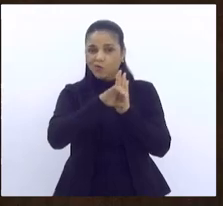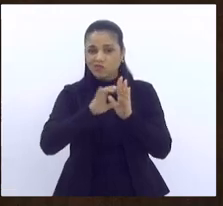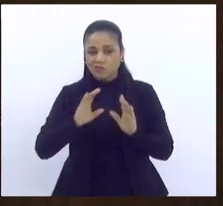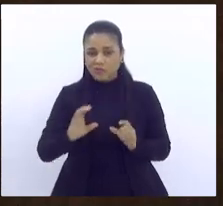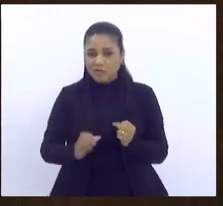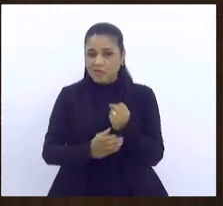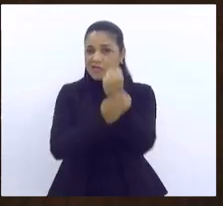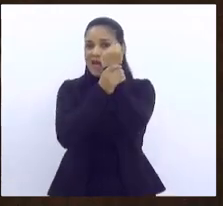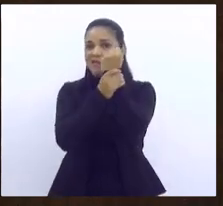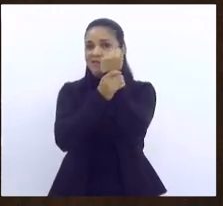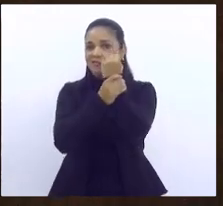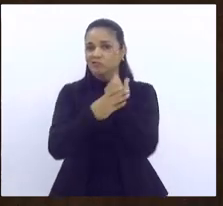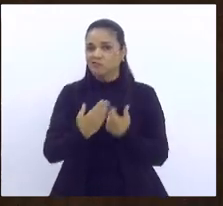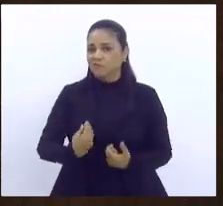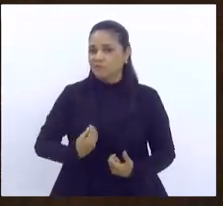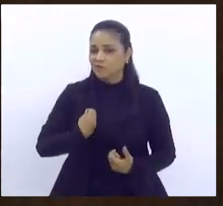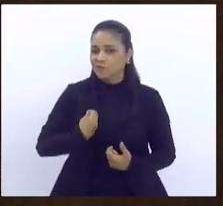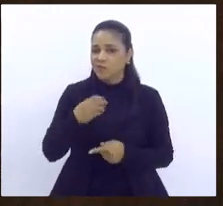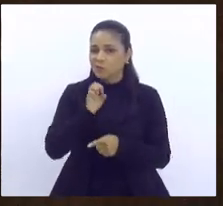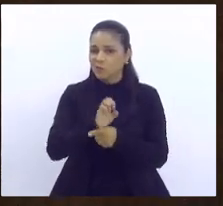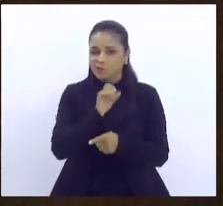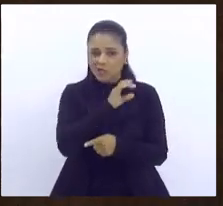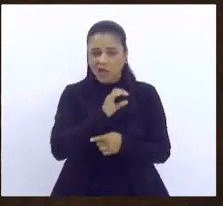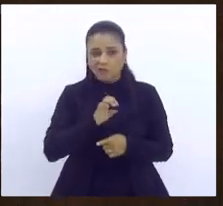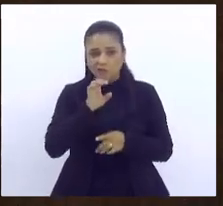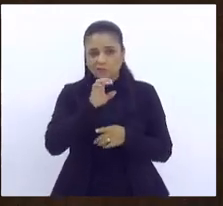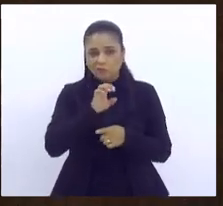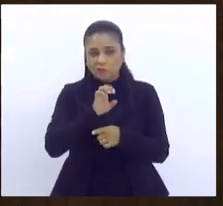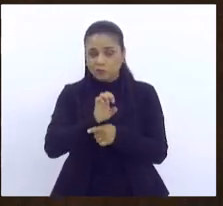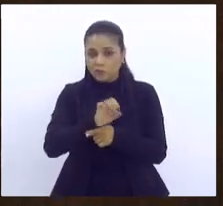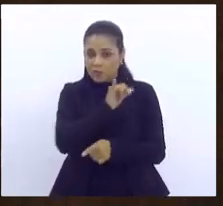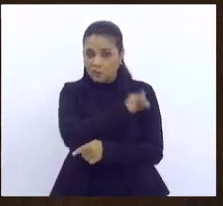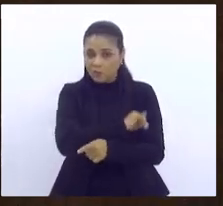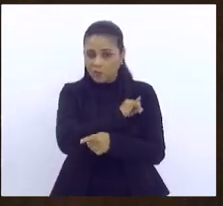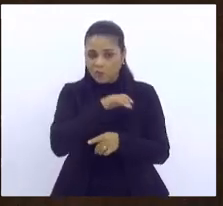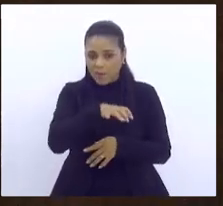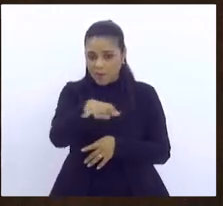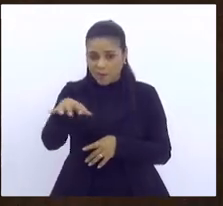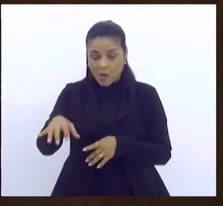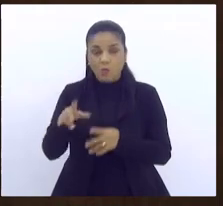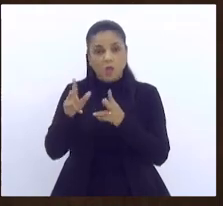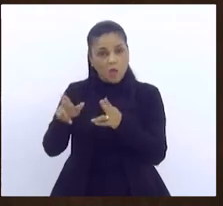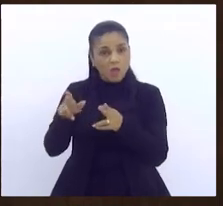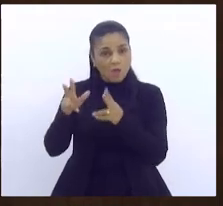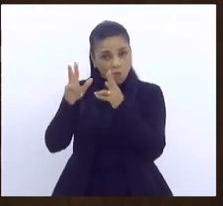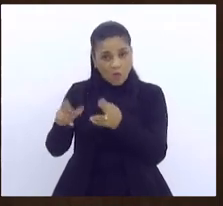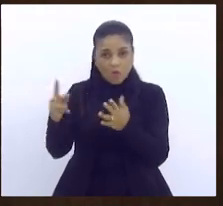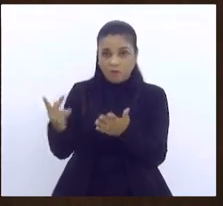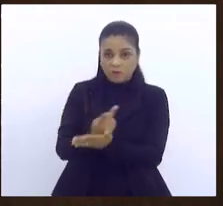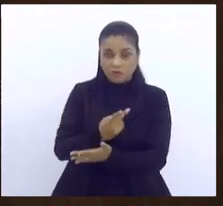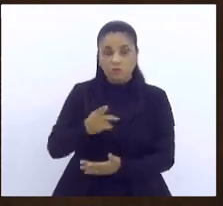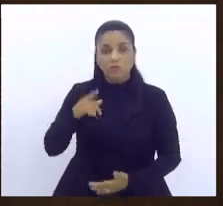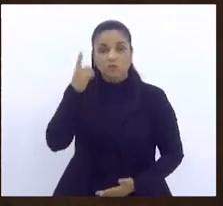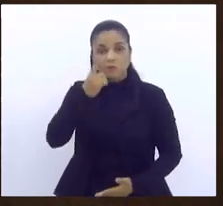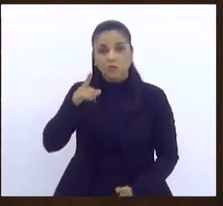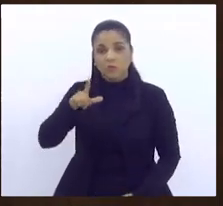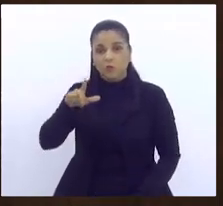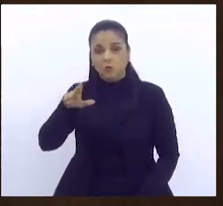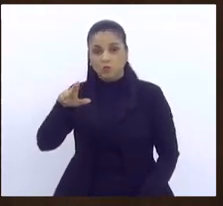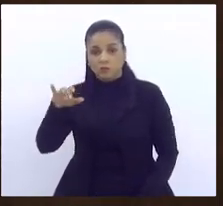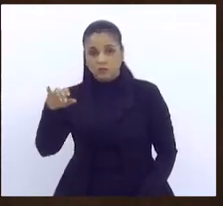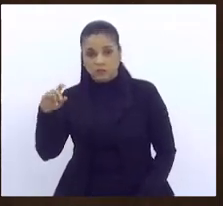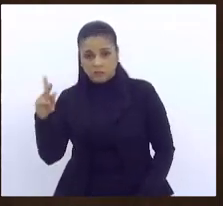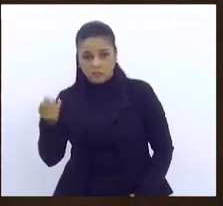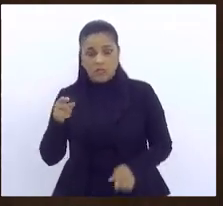as estruturas do Estado. E isso que acontece, não só que aconteceu com a deputada Lucinha, com o deputado Delaroli ontem,